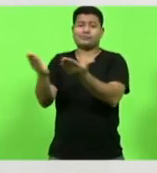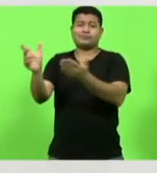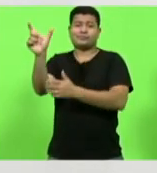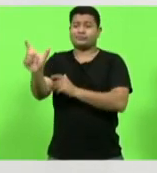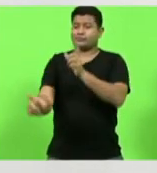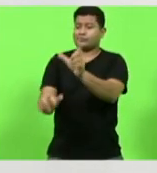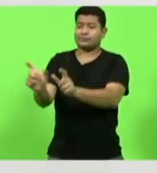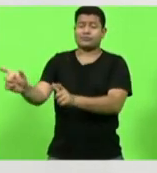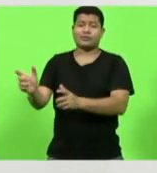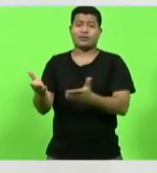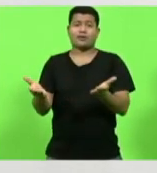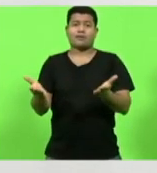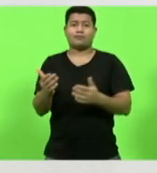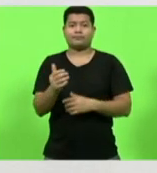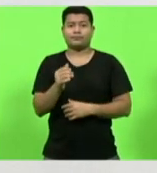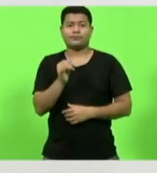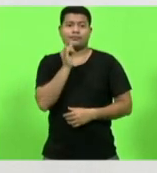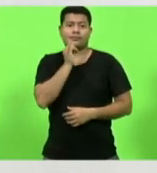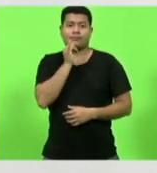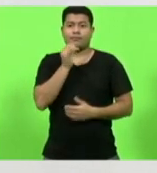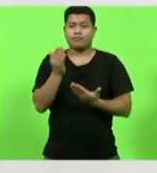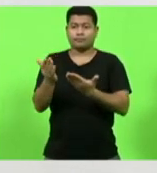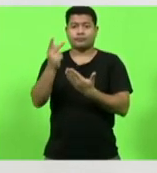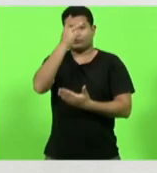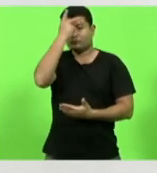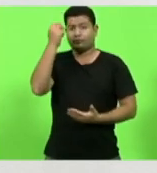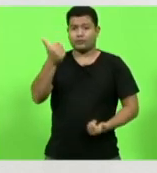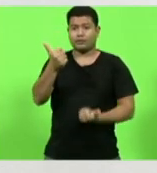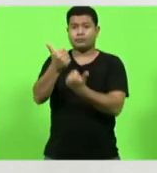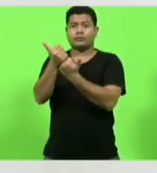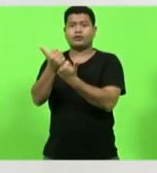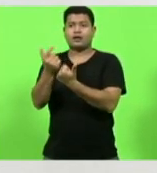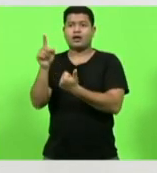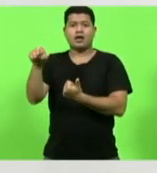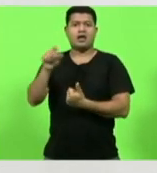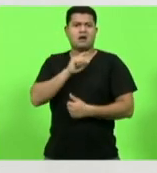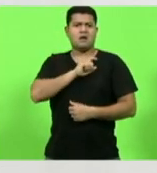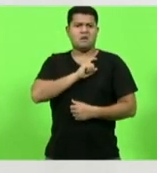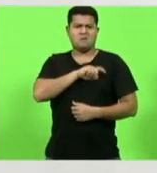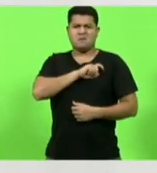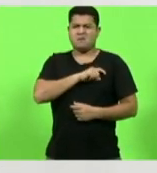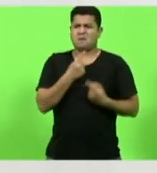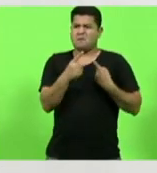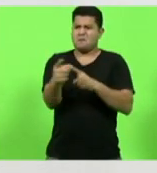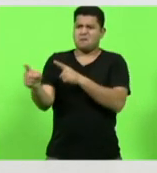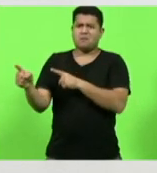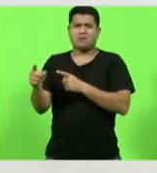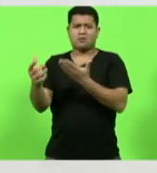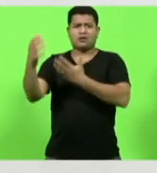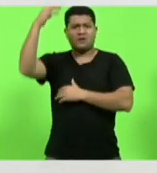que o apoiador do Bolsonaro odeia judeus, quer matar judeus?